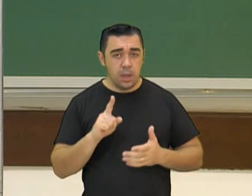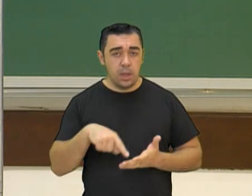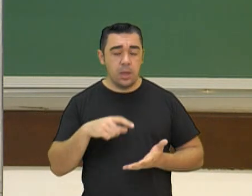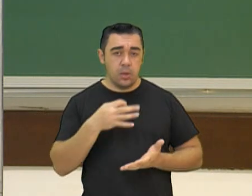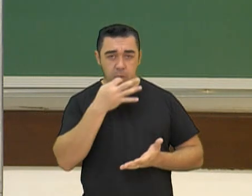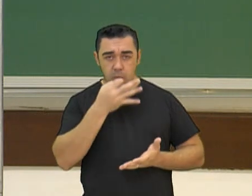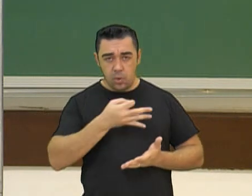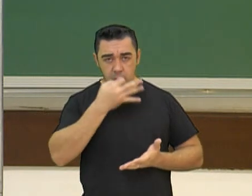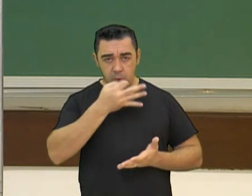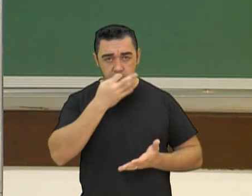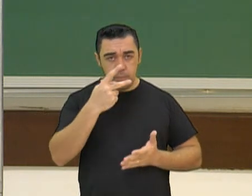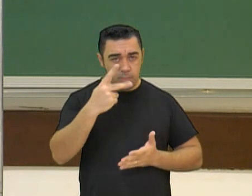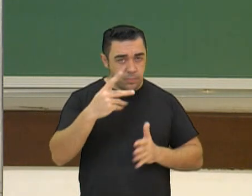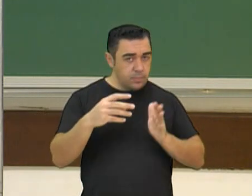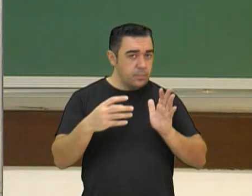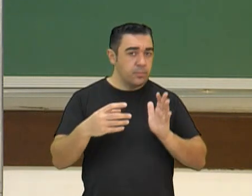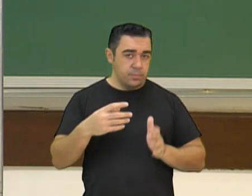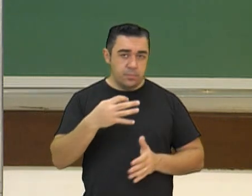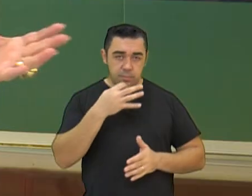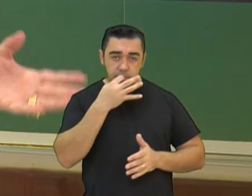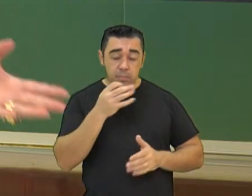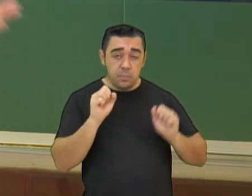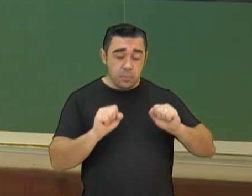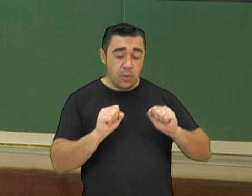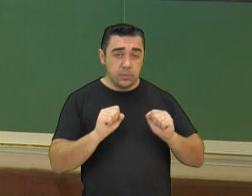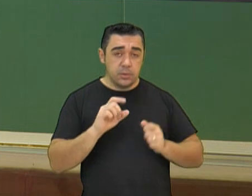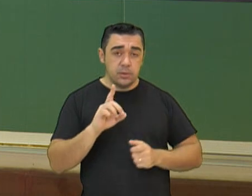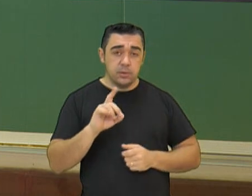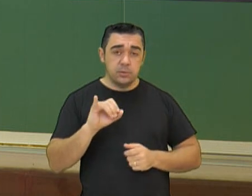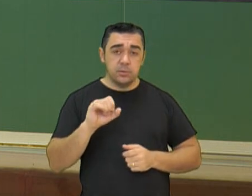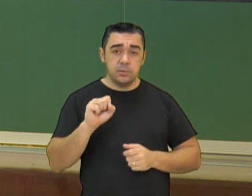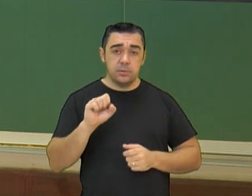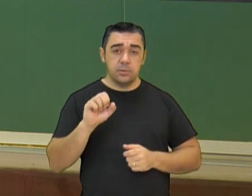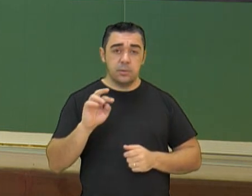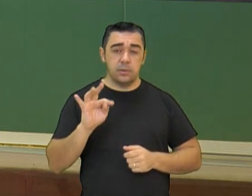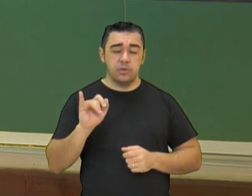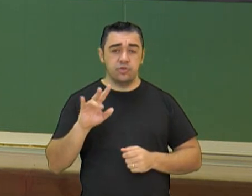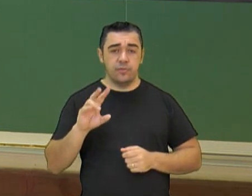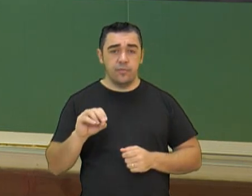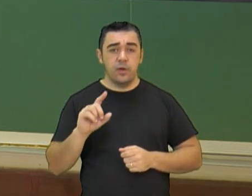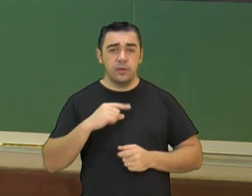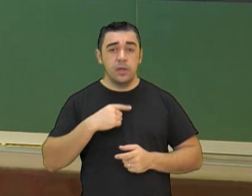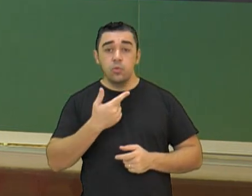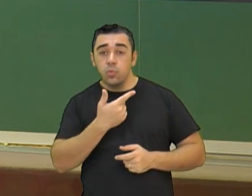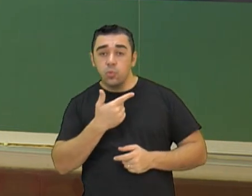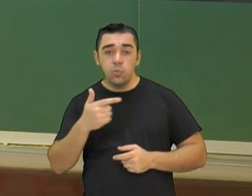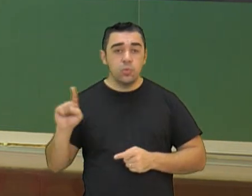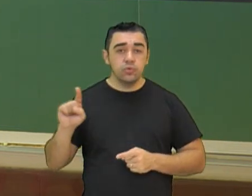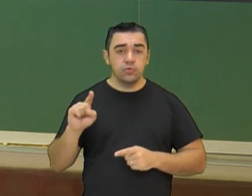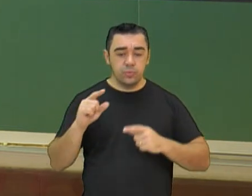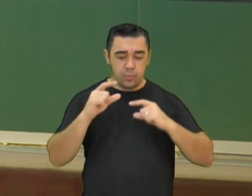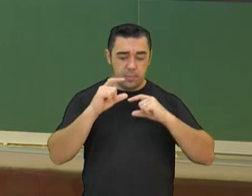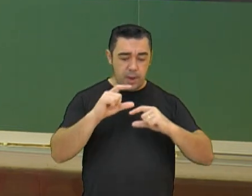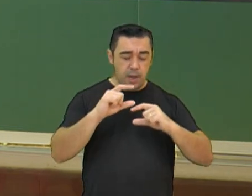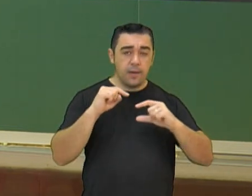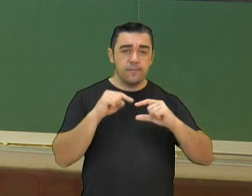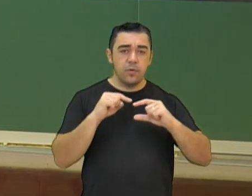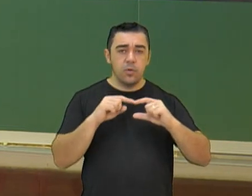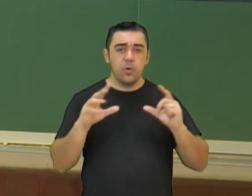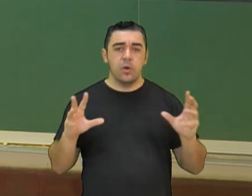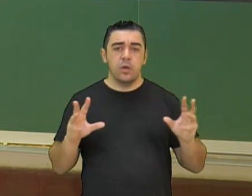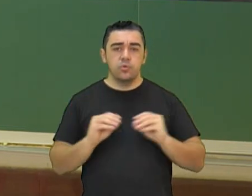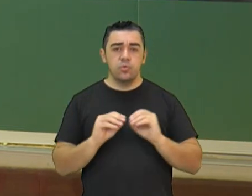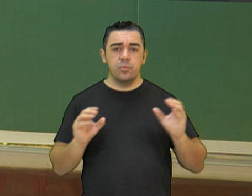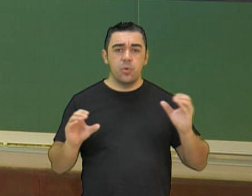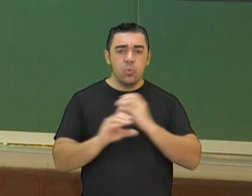esses contra-argumentos num texto dissertativo vão parar lá no último parágrafo do texto, né? Que é o parágrafo final, onde você